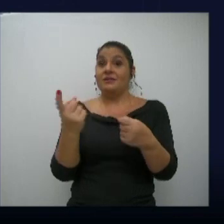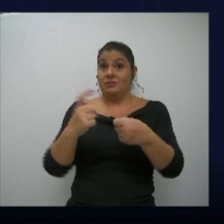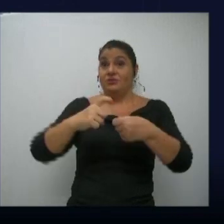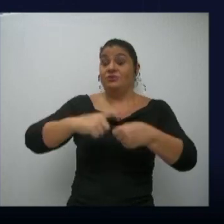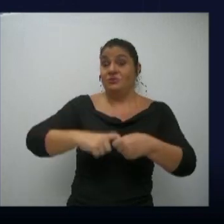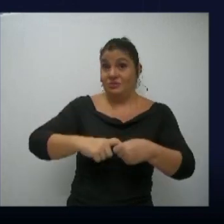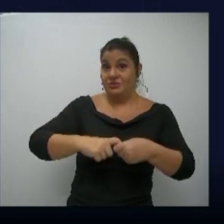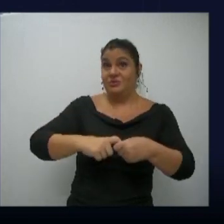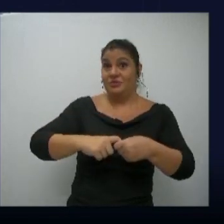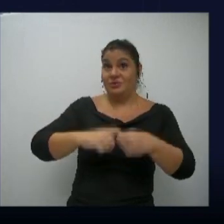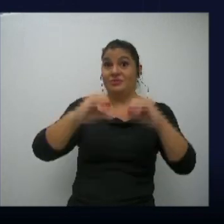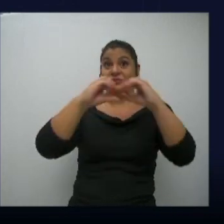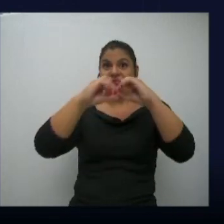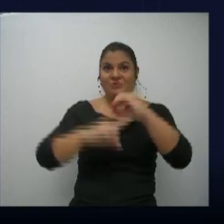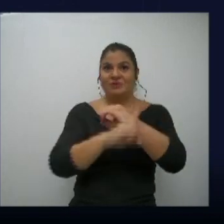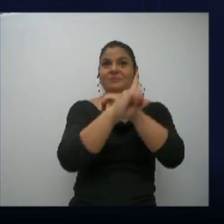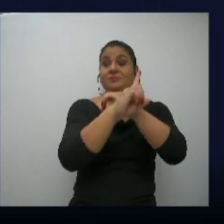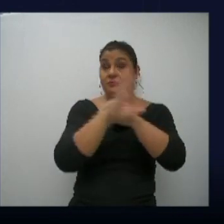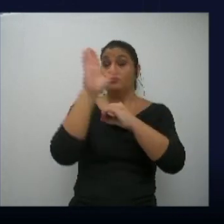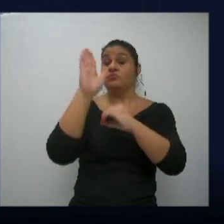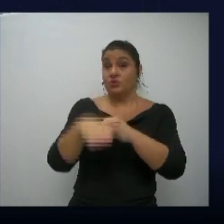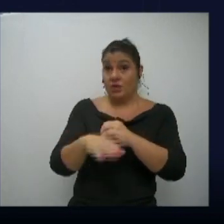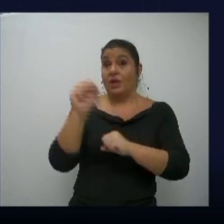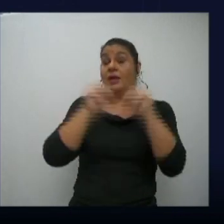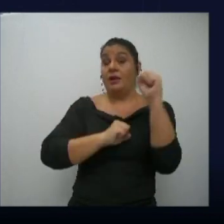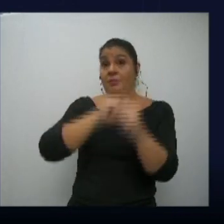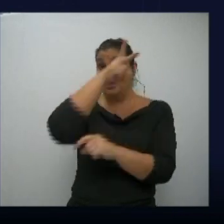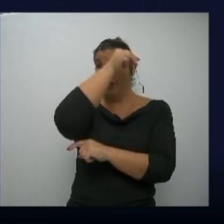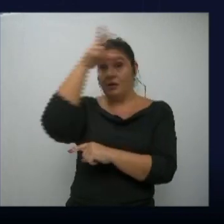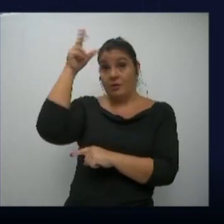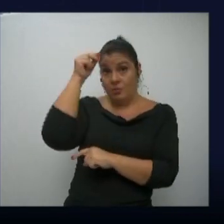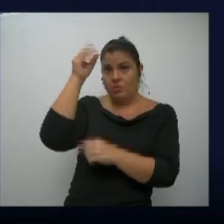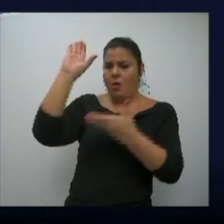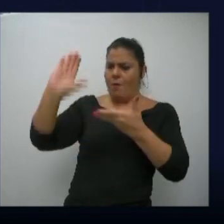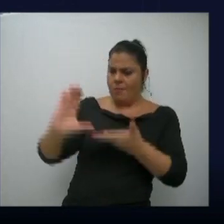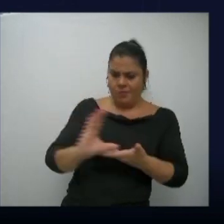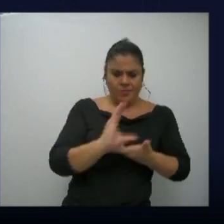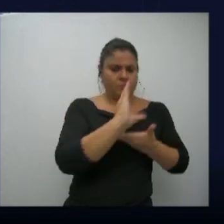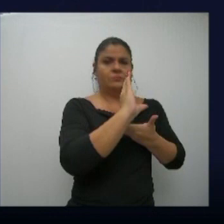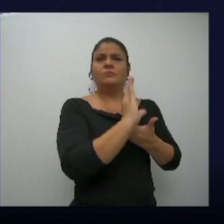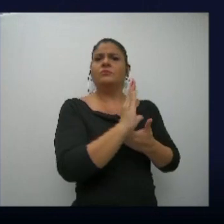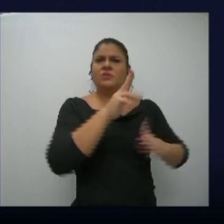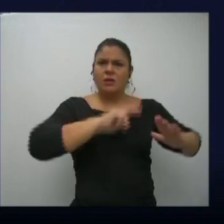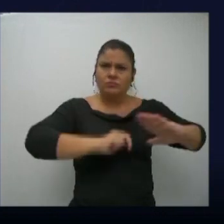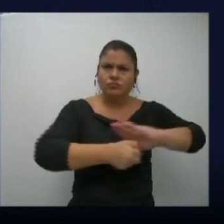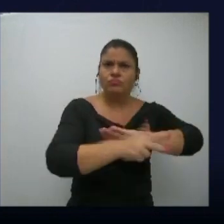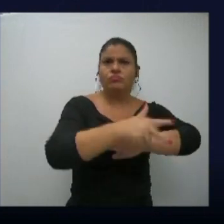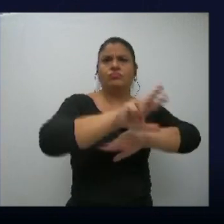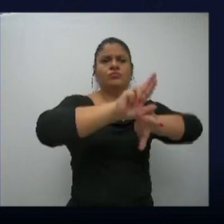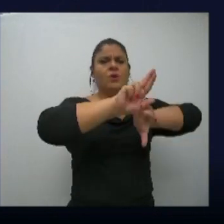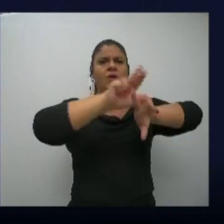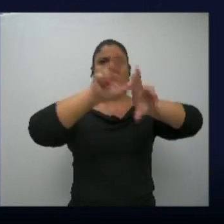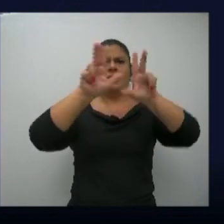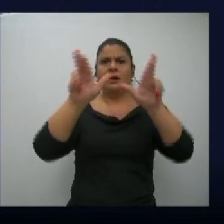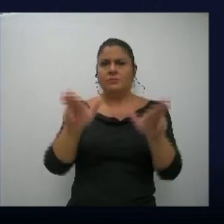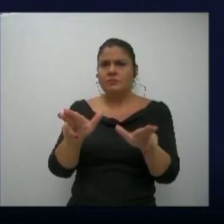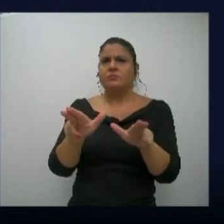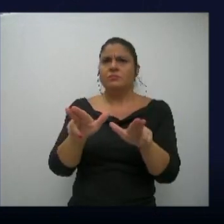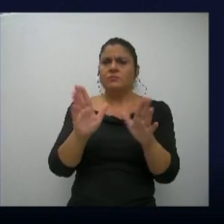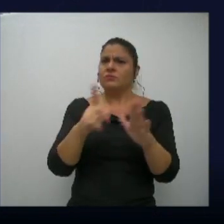a da do iPhone já foi empresas públicas não está super capitalizado hoje está investindo muito para mim fazer no vários